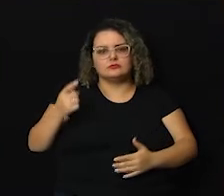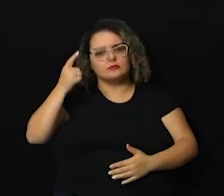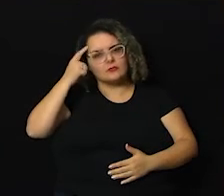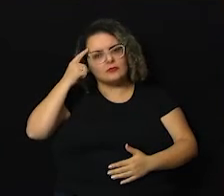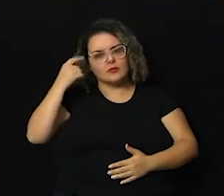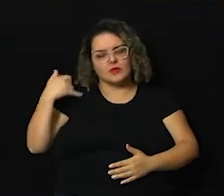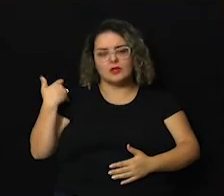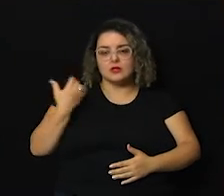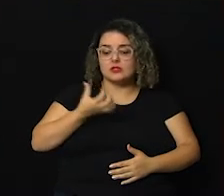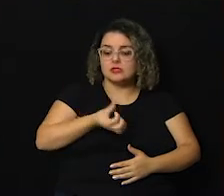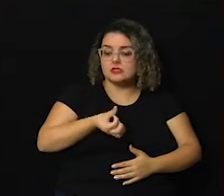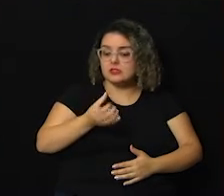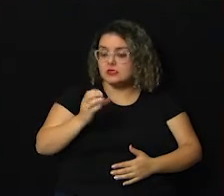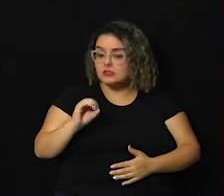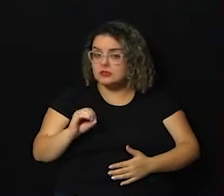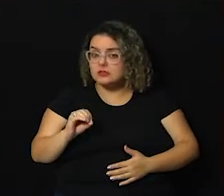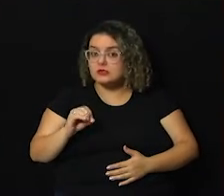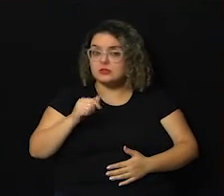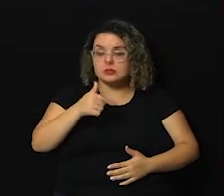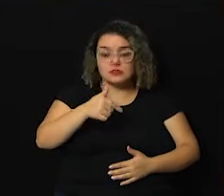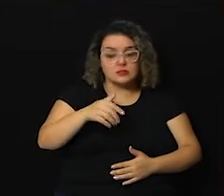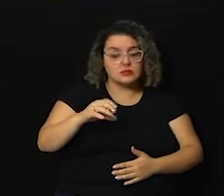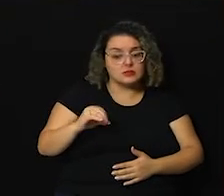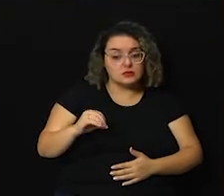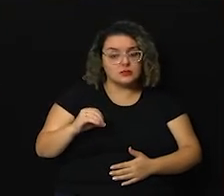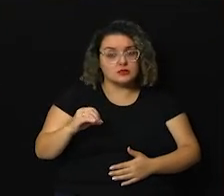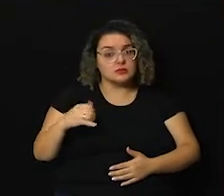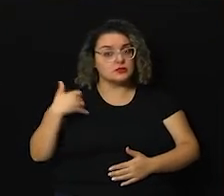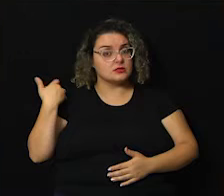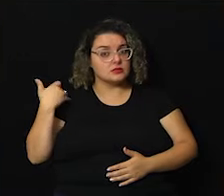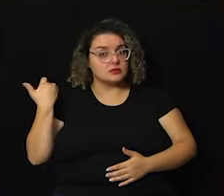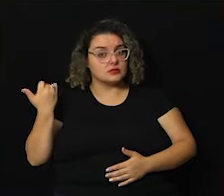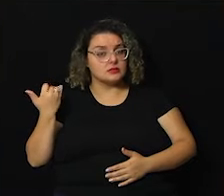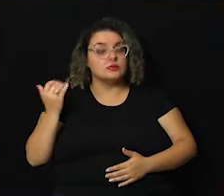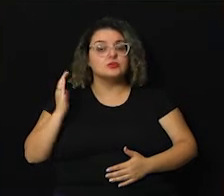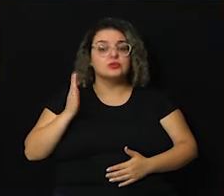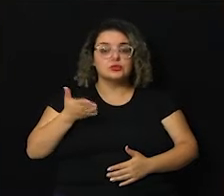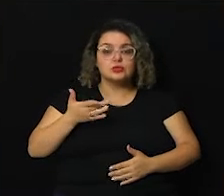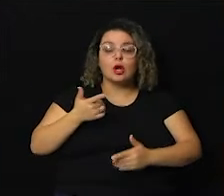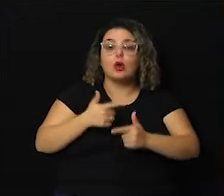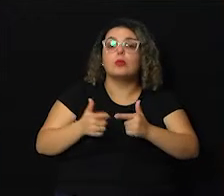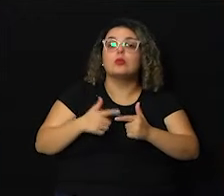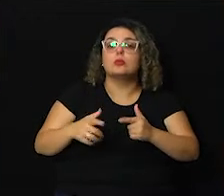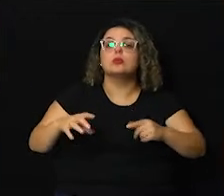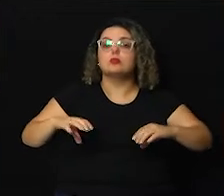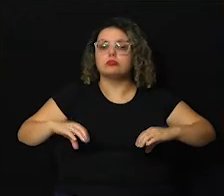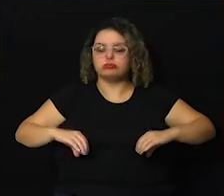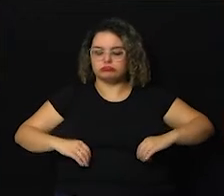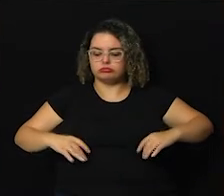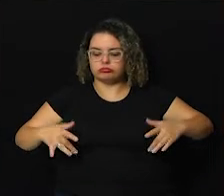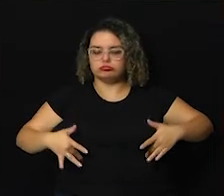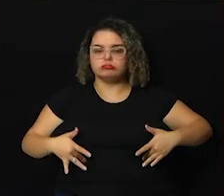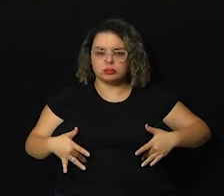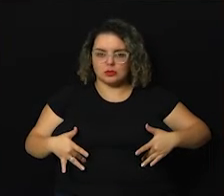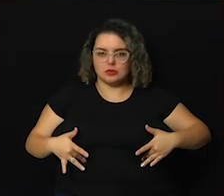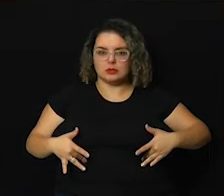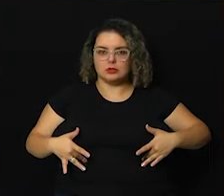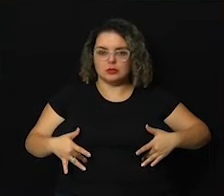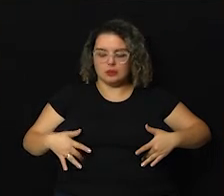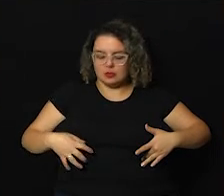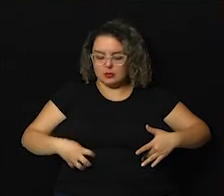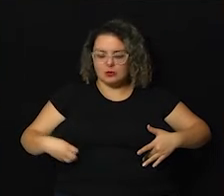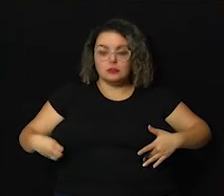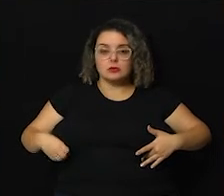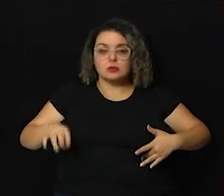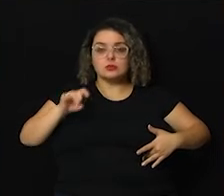60 anos, 70 anos, que tem já alguma repercussão na função renal, ter que tirar um rim inteiro e ficar com um